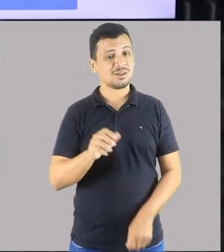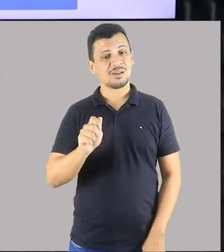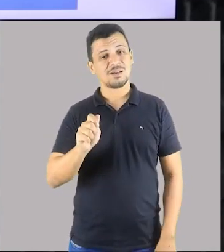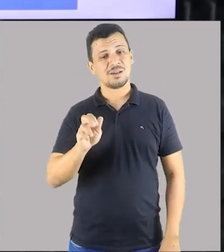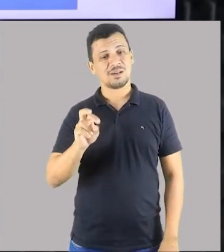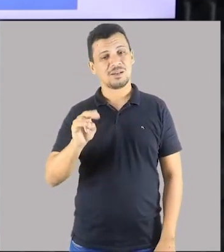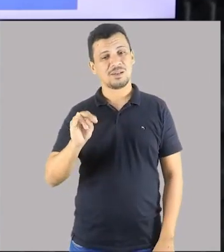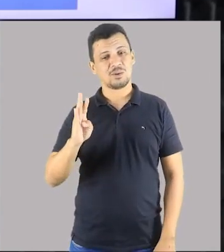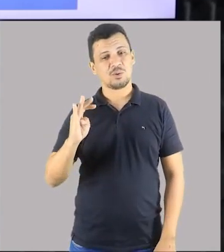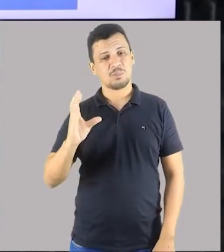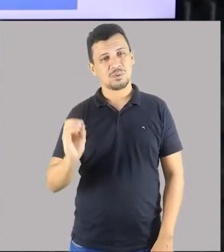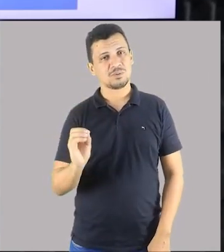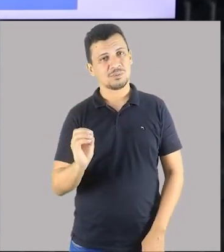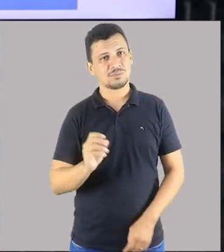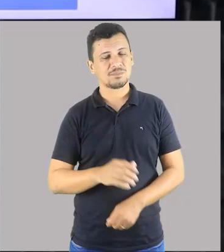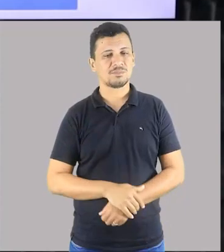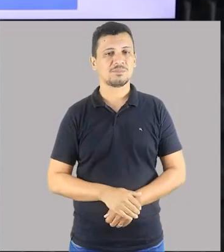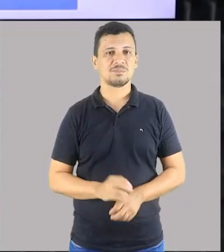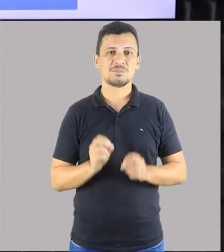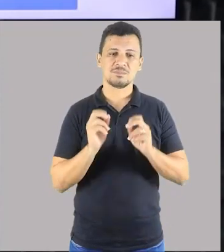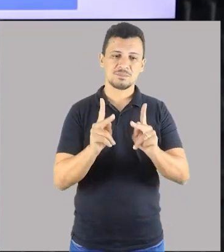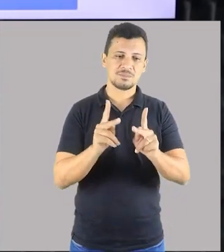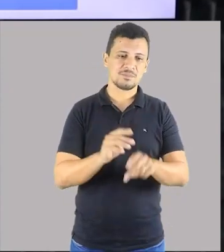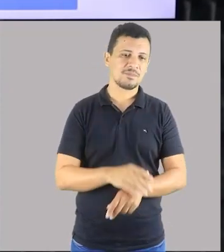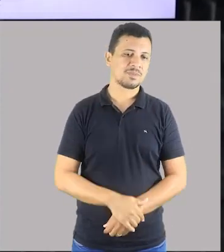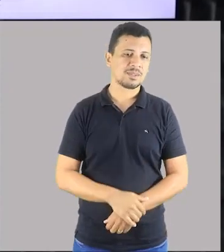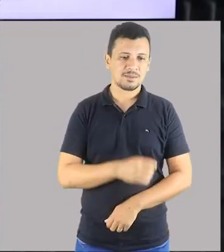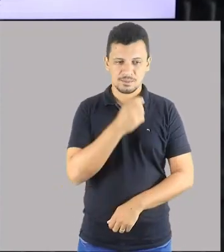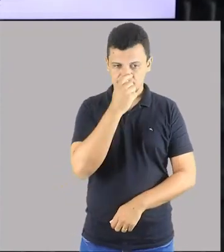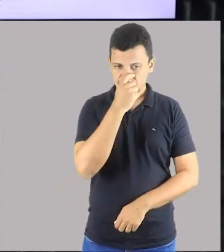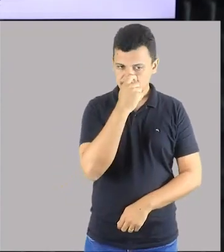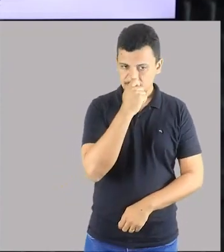via aeróbio. Beleza?